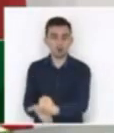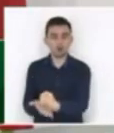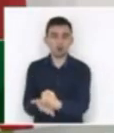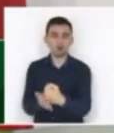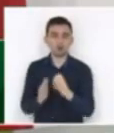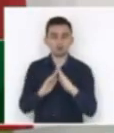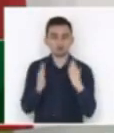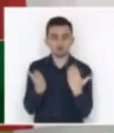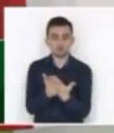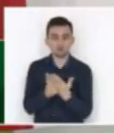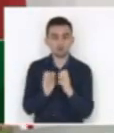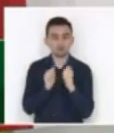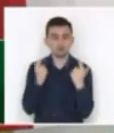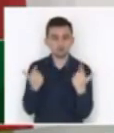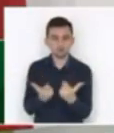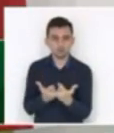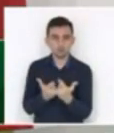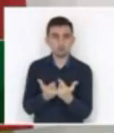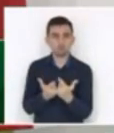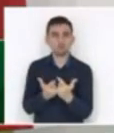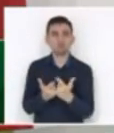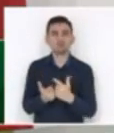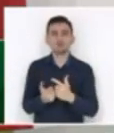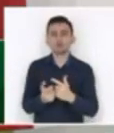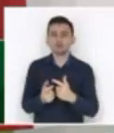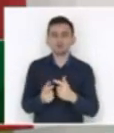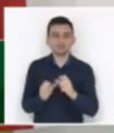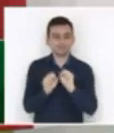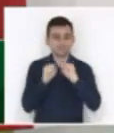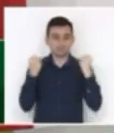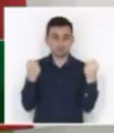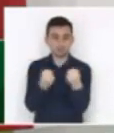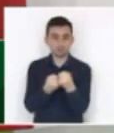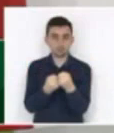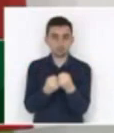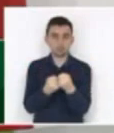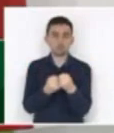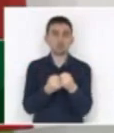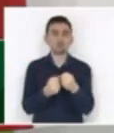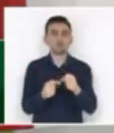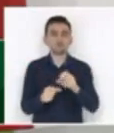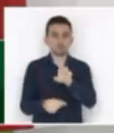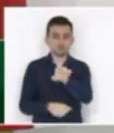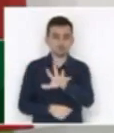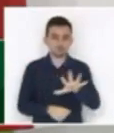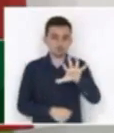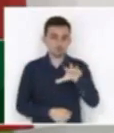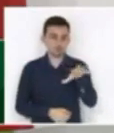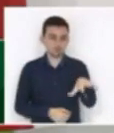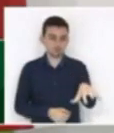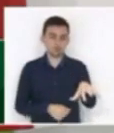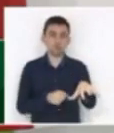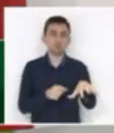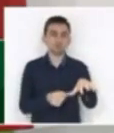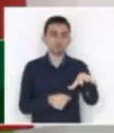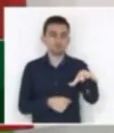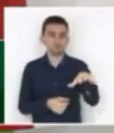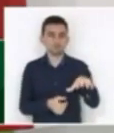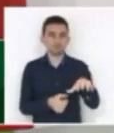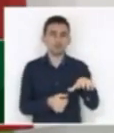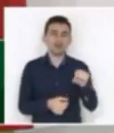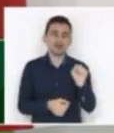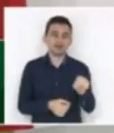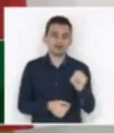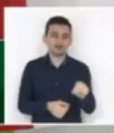Legislativo uma série de seminários regionais que iniciam em Guarujá do Sul,